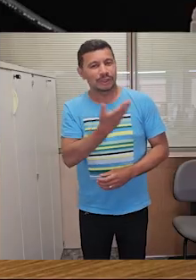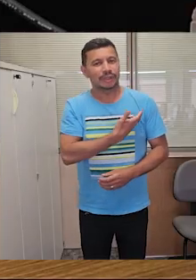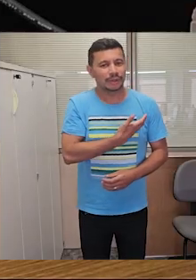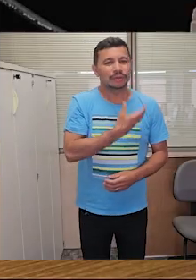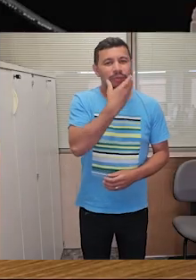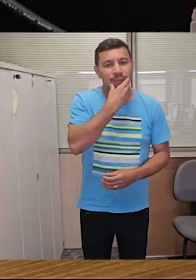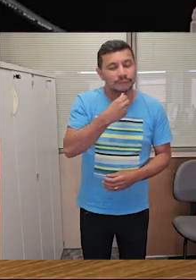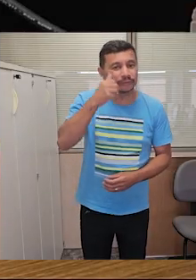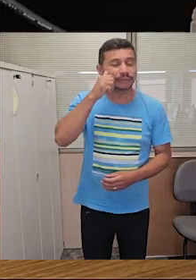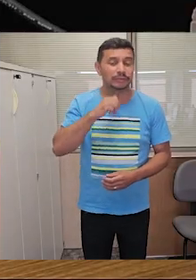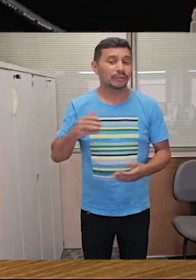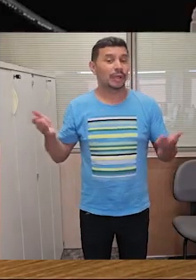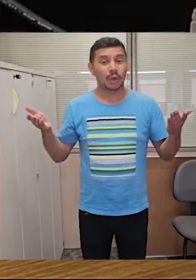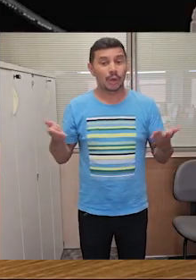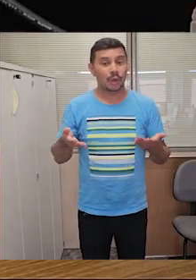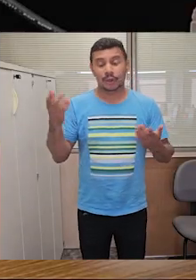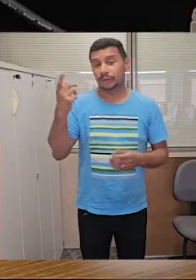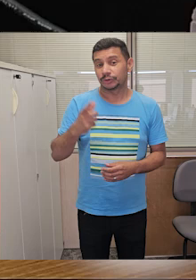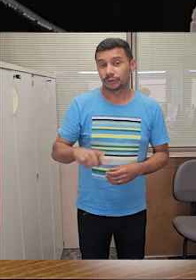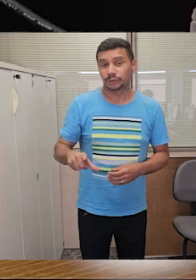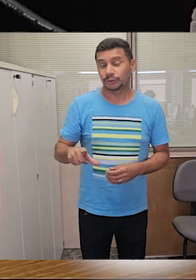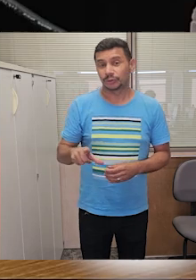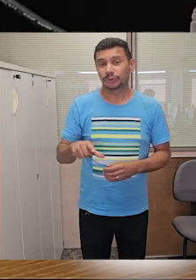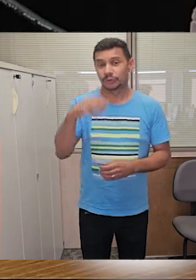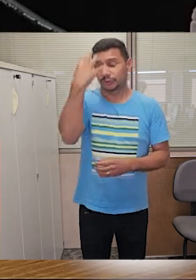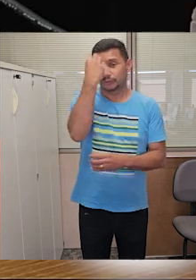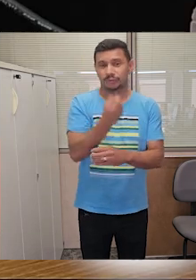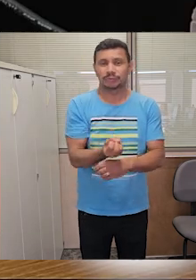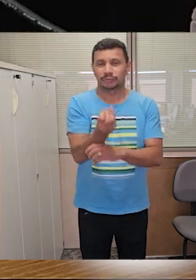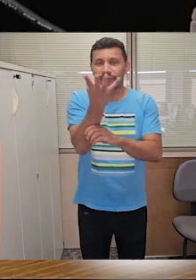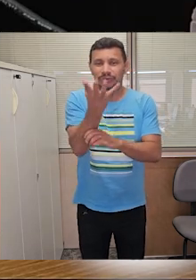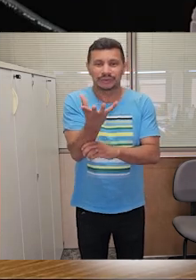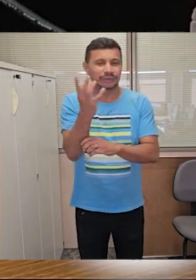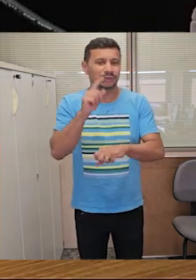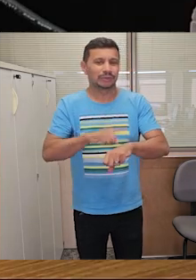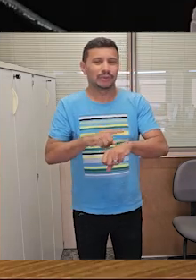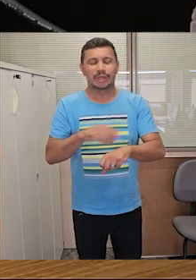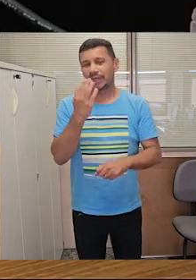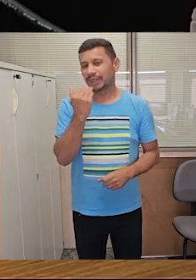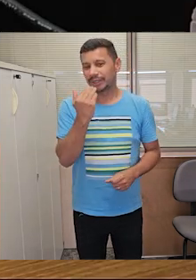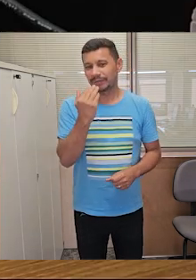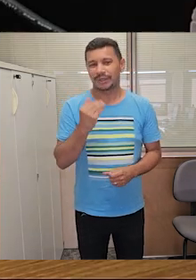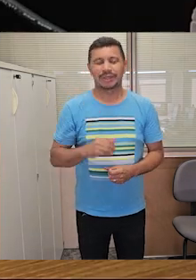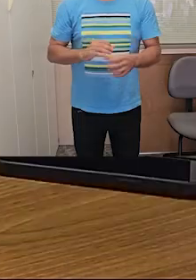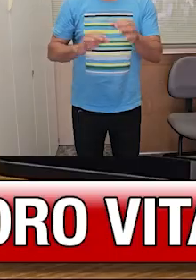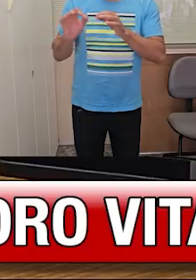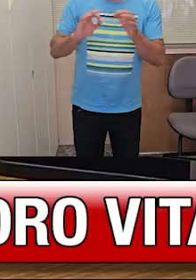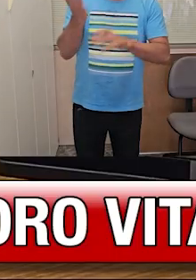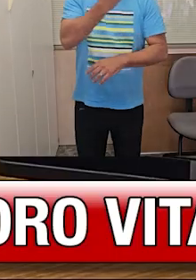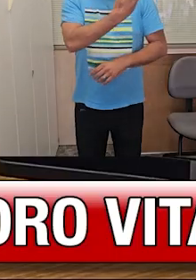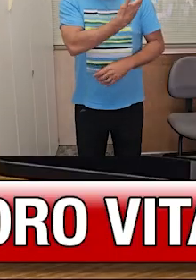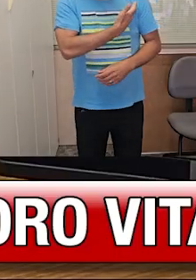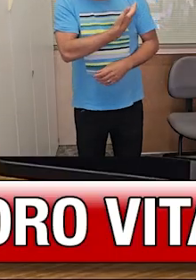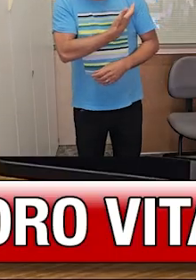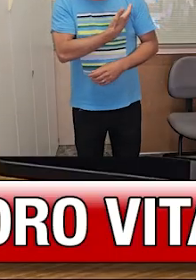companheiros, olá, companheiras. Mais uma vez aqui no podcast Hora da Boia. Estamos hoje aqui com um